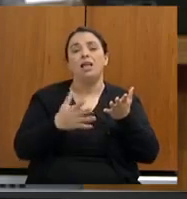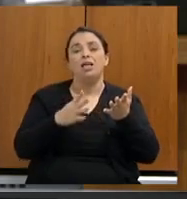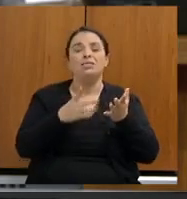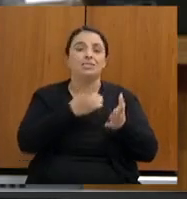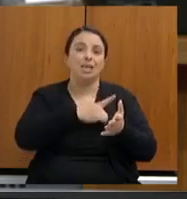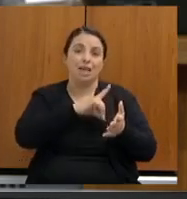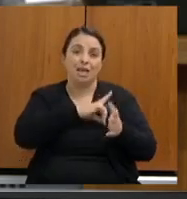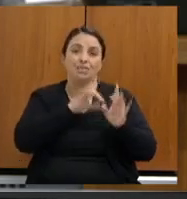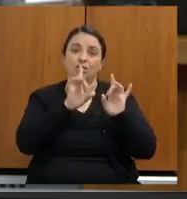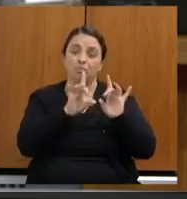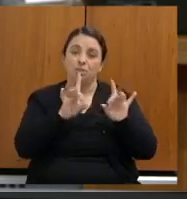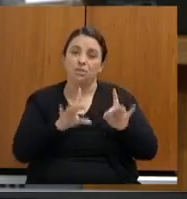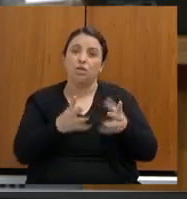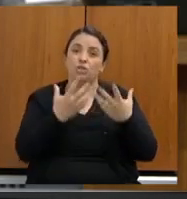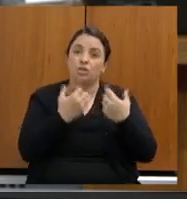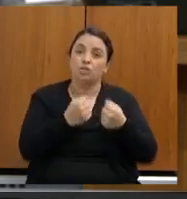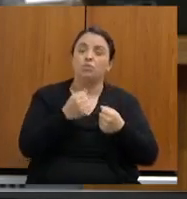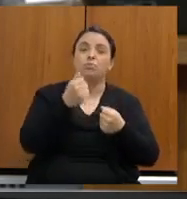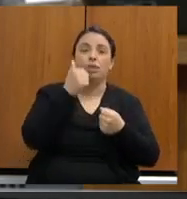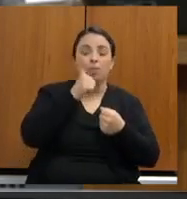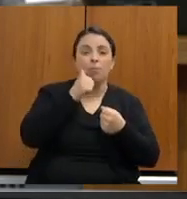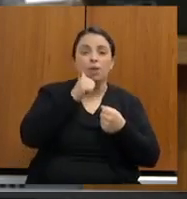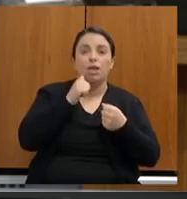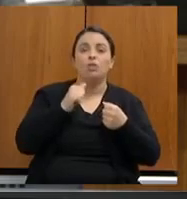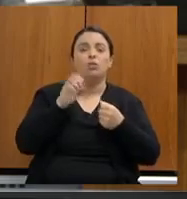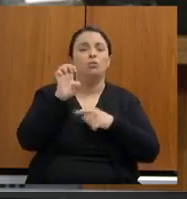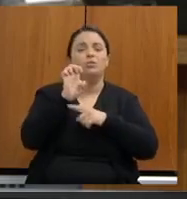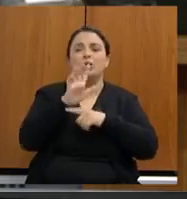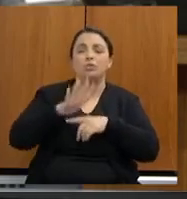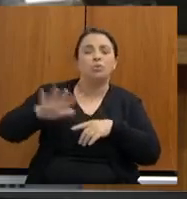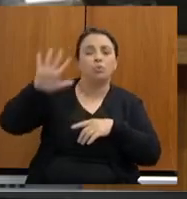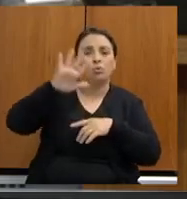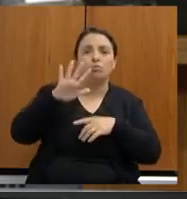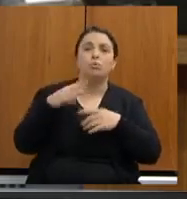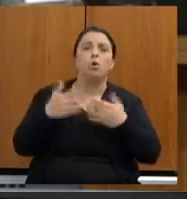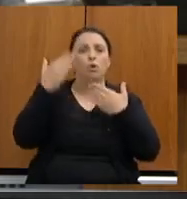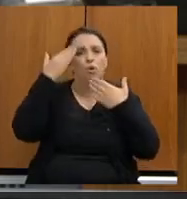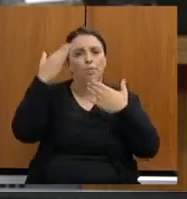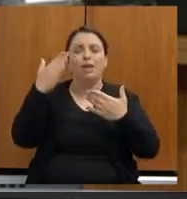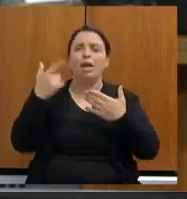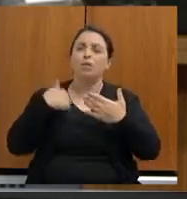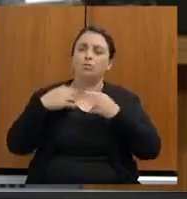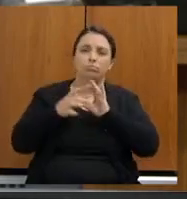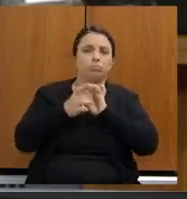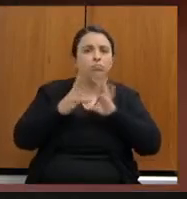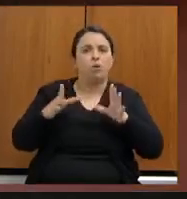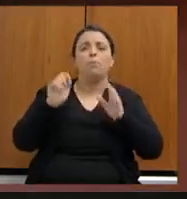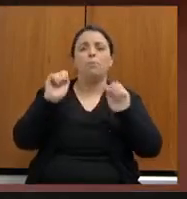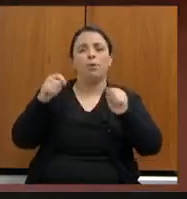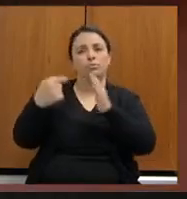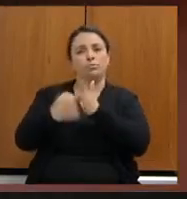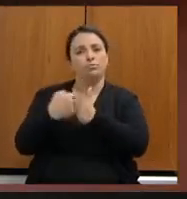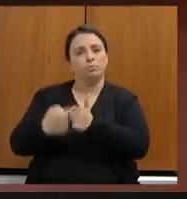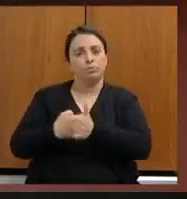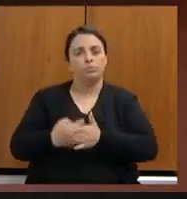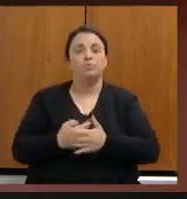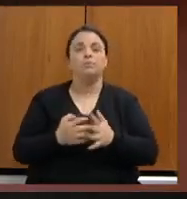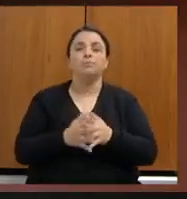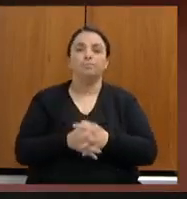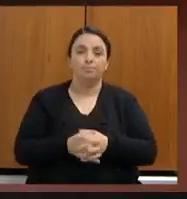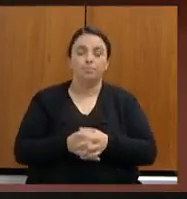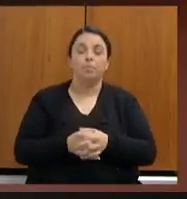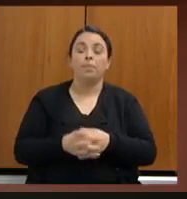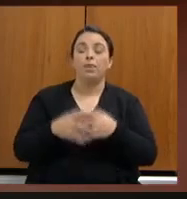de Atendimento à mulher por todo o estado muito obrigado e fico à disposição para as perguntas e